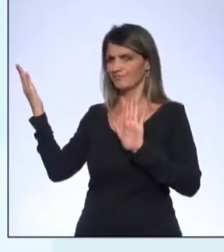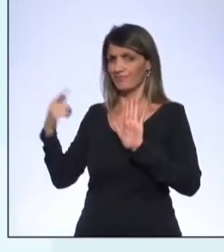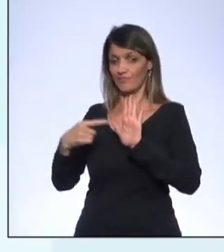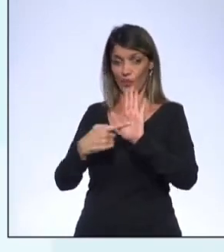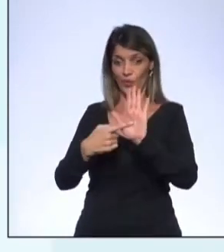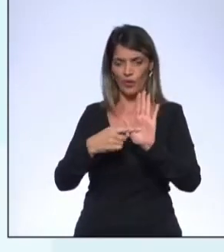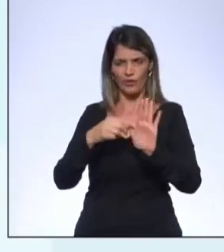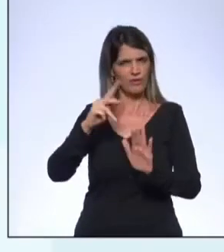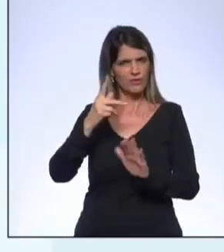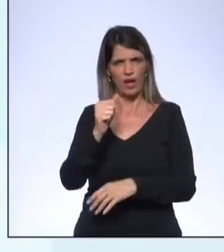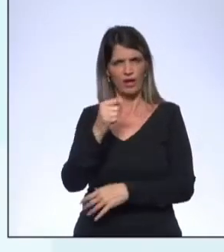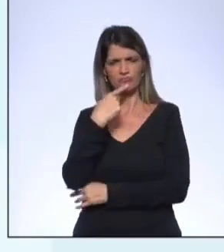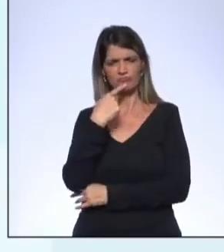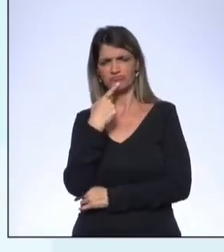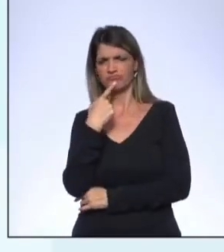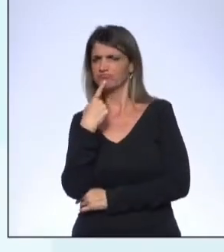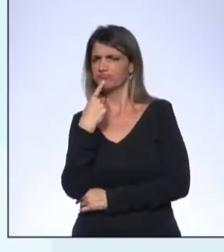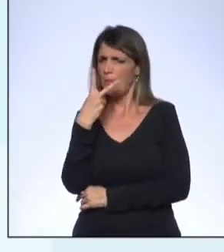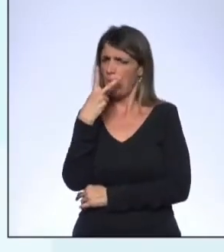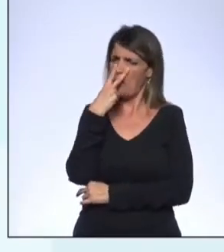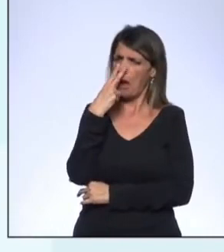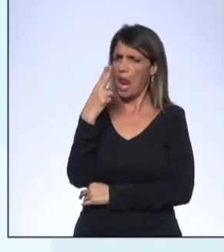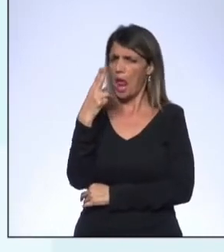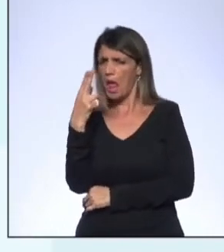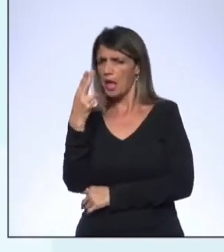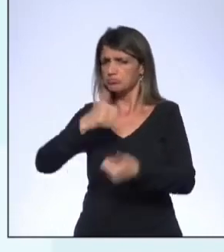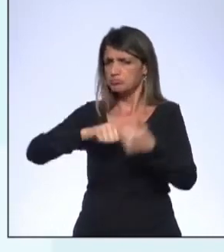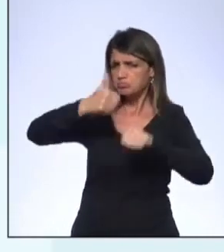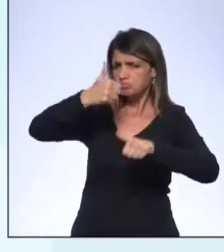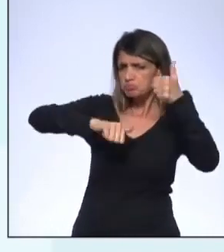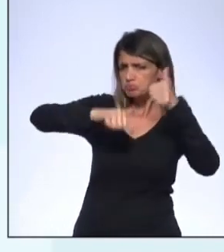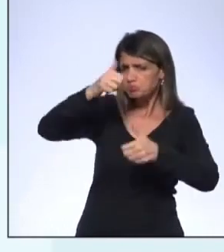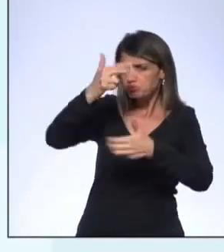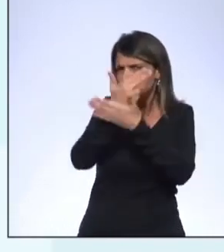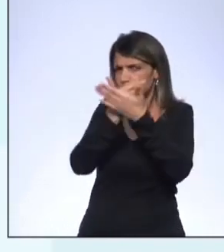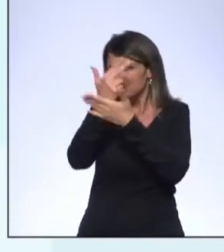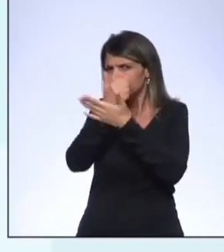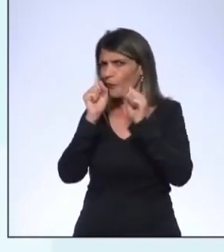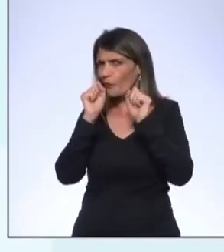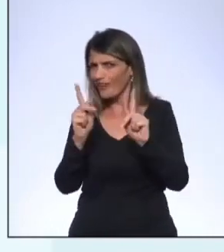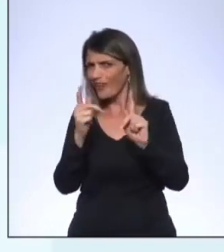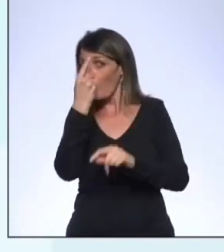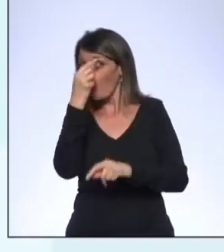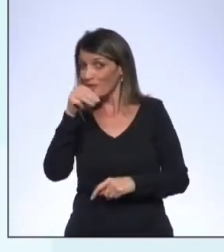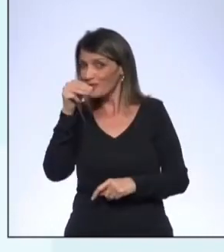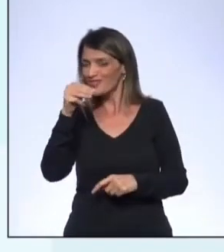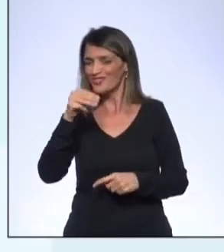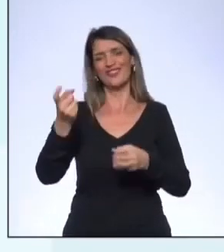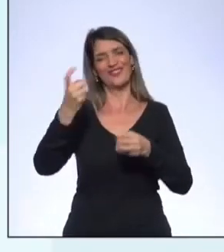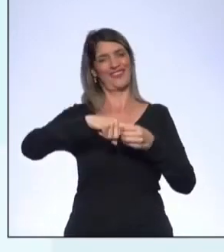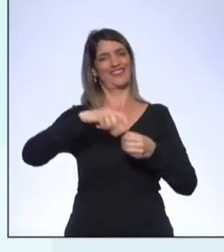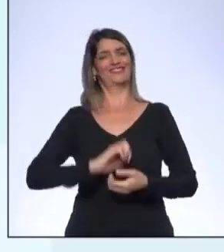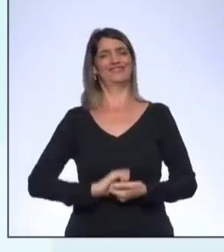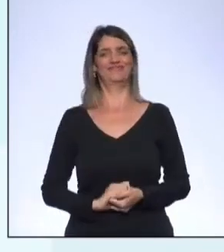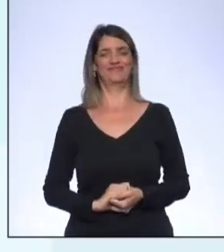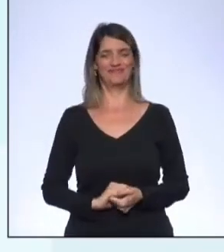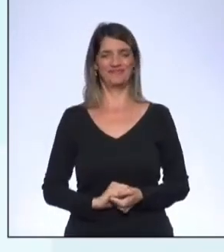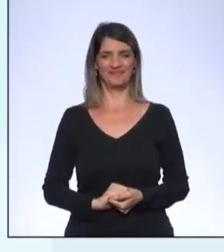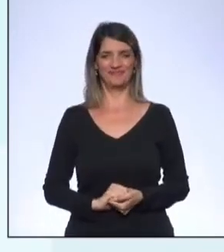aquela impressão que vocês vão ter ao analisar esta obra, beleza? A gente se encontra daqui um minutinho, gente.